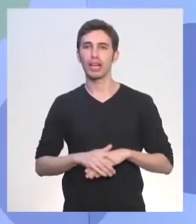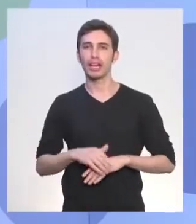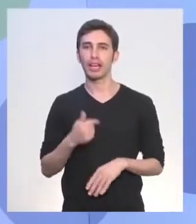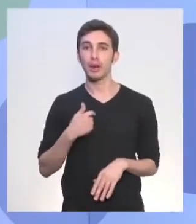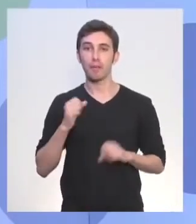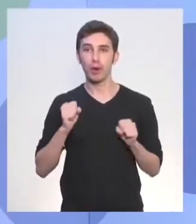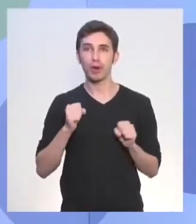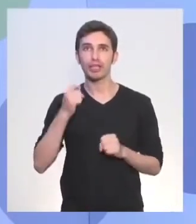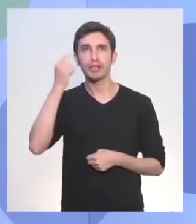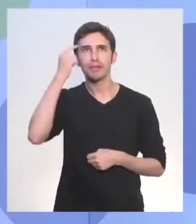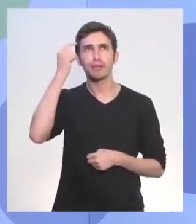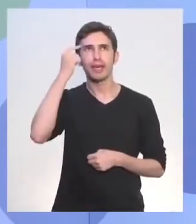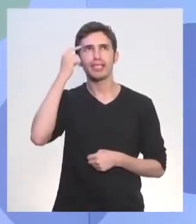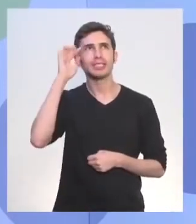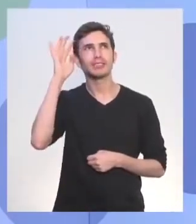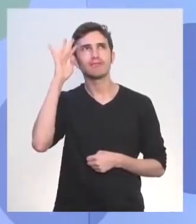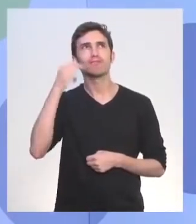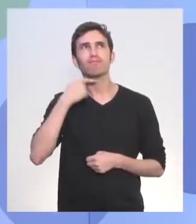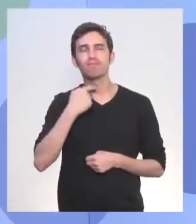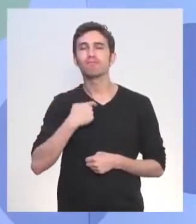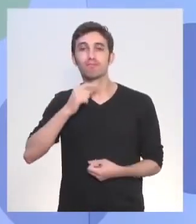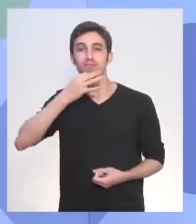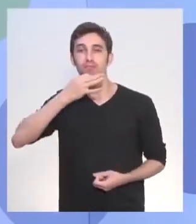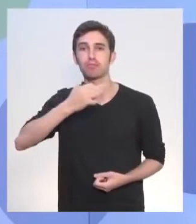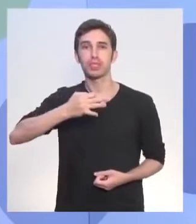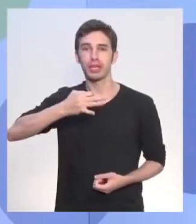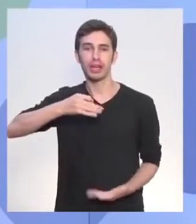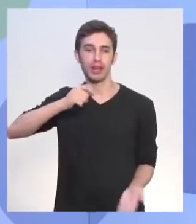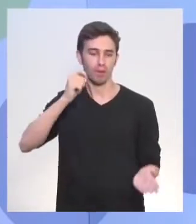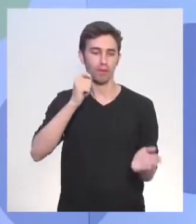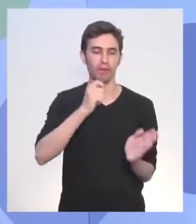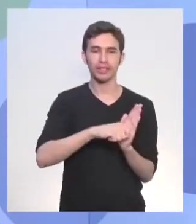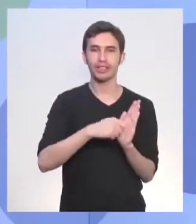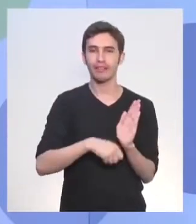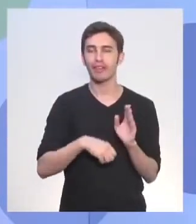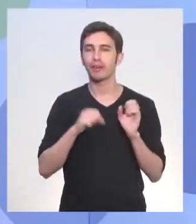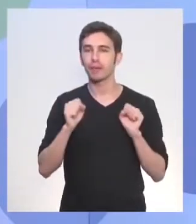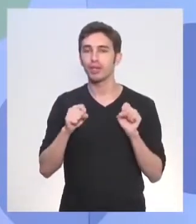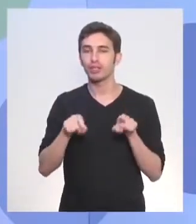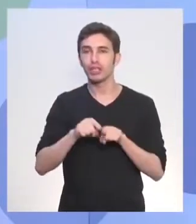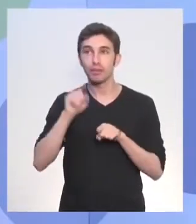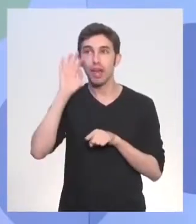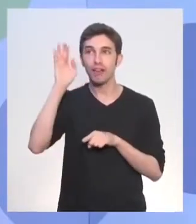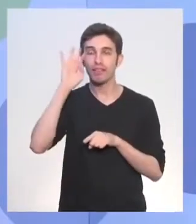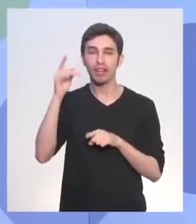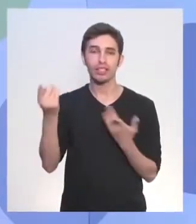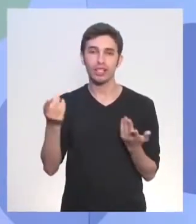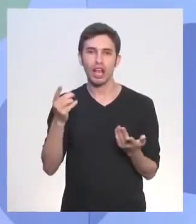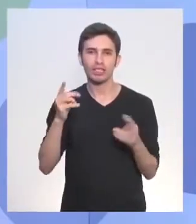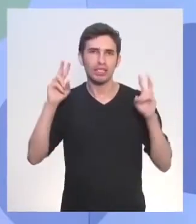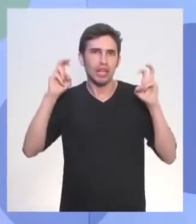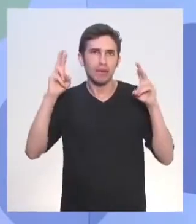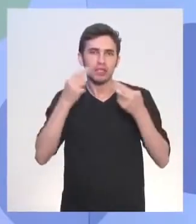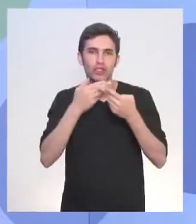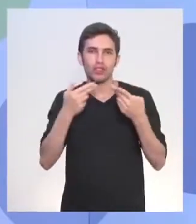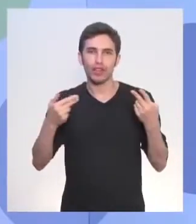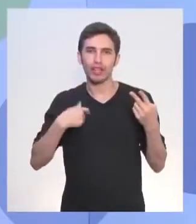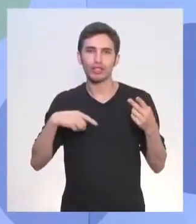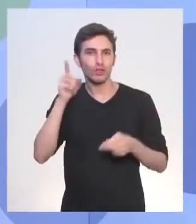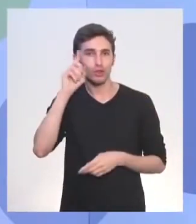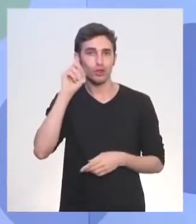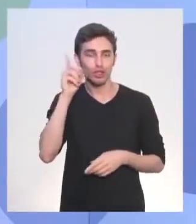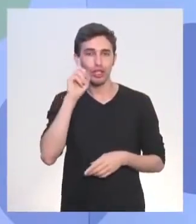aquilo que pensa, né, aquilo que reflete sobre os assuntos que estão no nosso dia a dia. Então, vamos